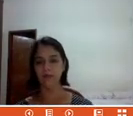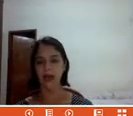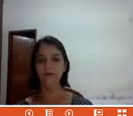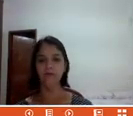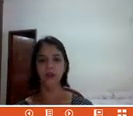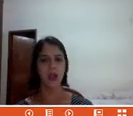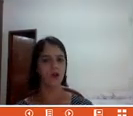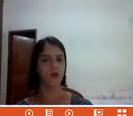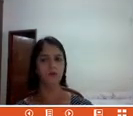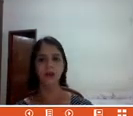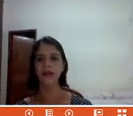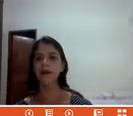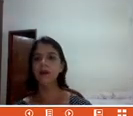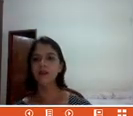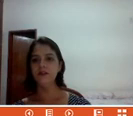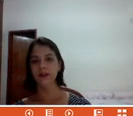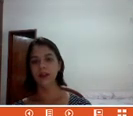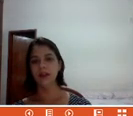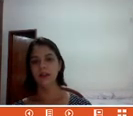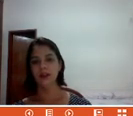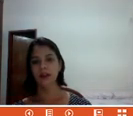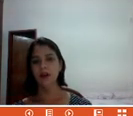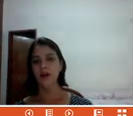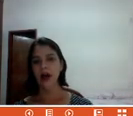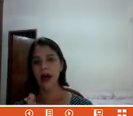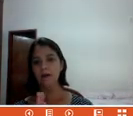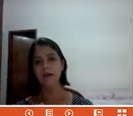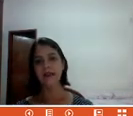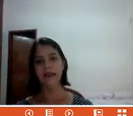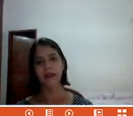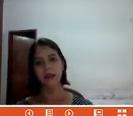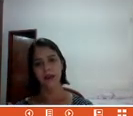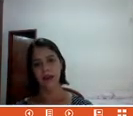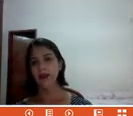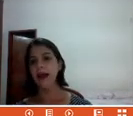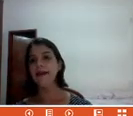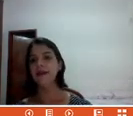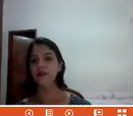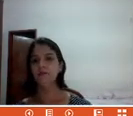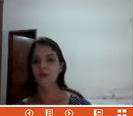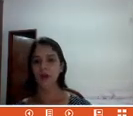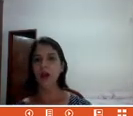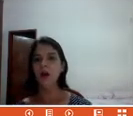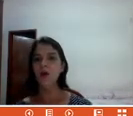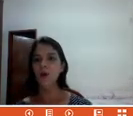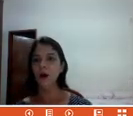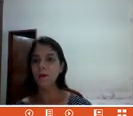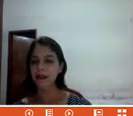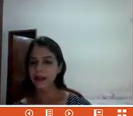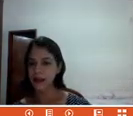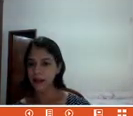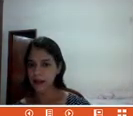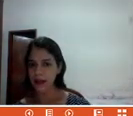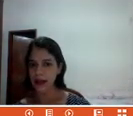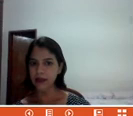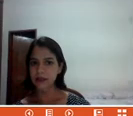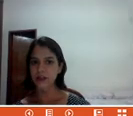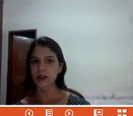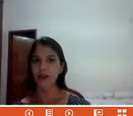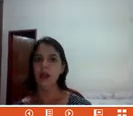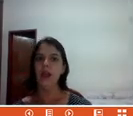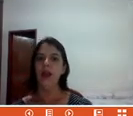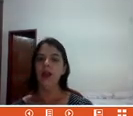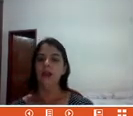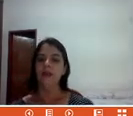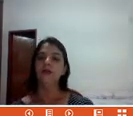diferentes, tá? Completamente diferentes. Aprender e laranja. O aprender e